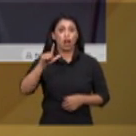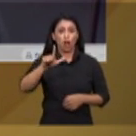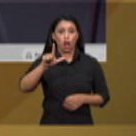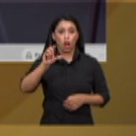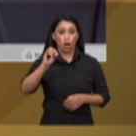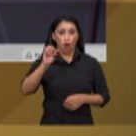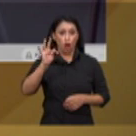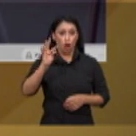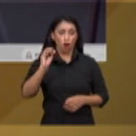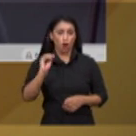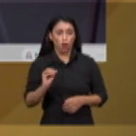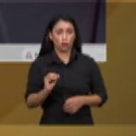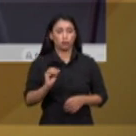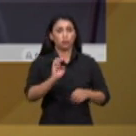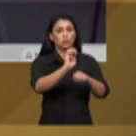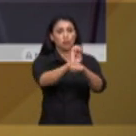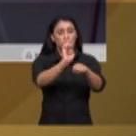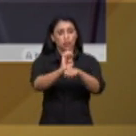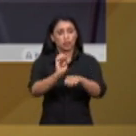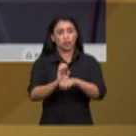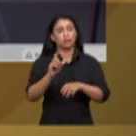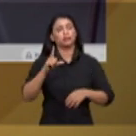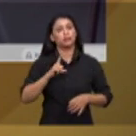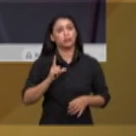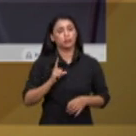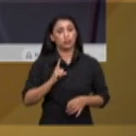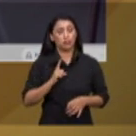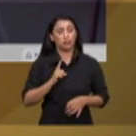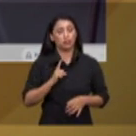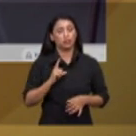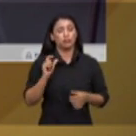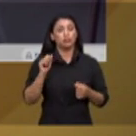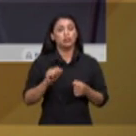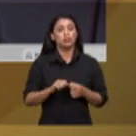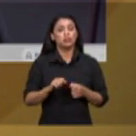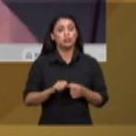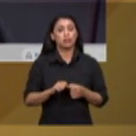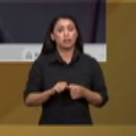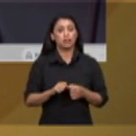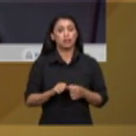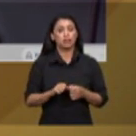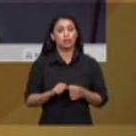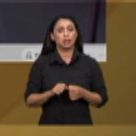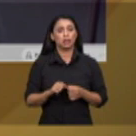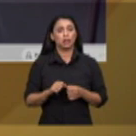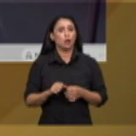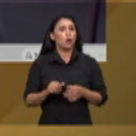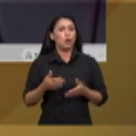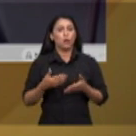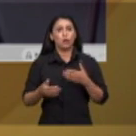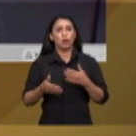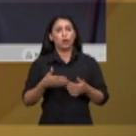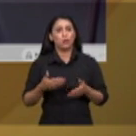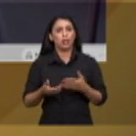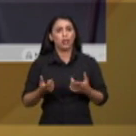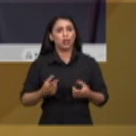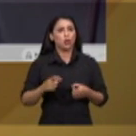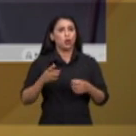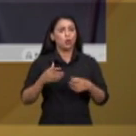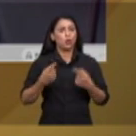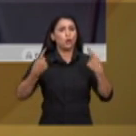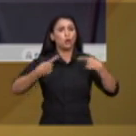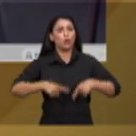sujeita-se ao disposto na legislação federal, inexistindo assim qualquer afronta na matéria à autonomia